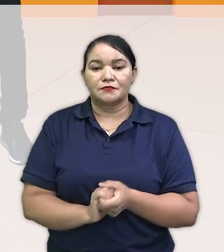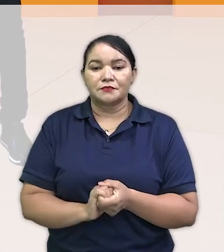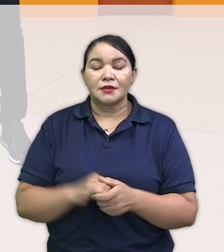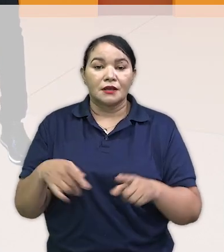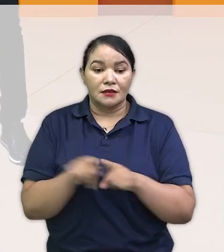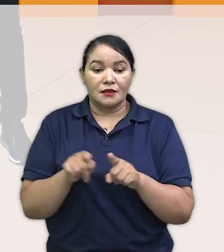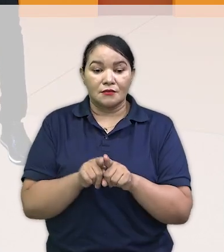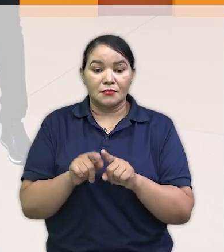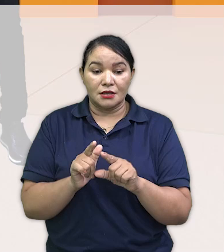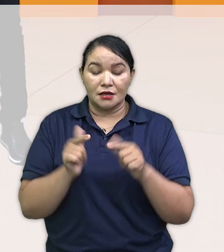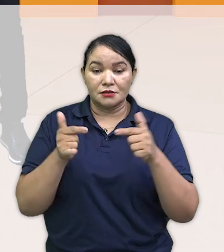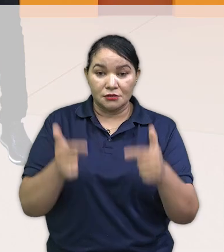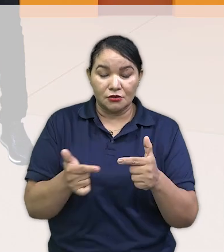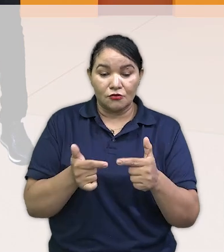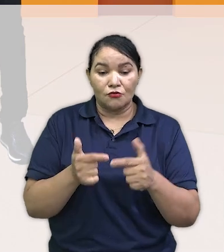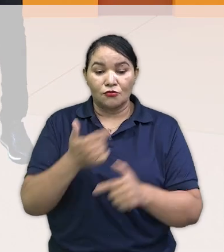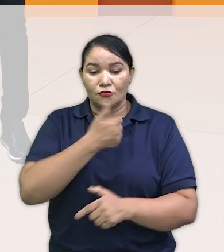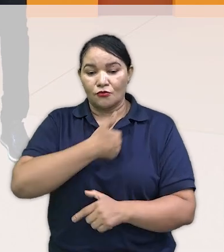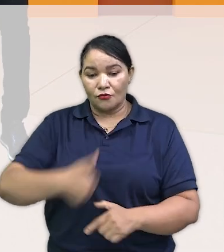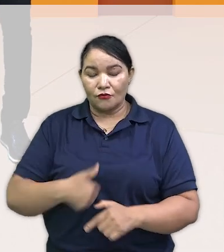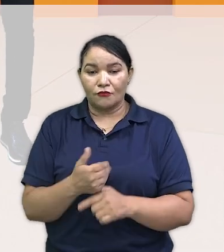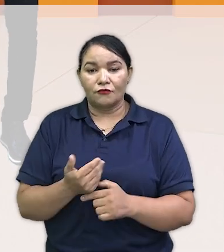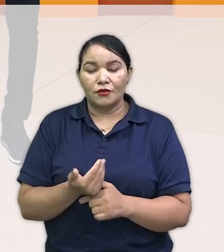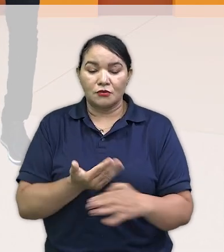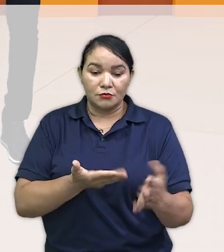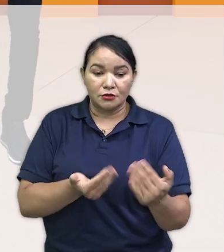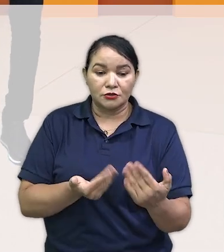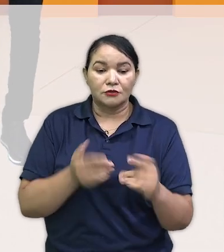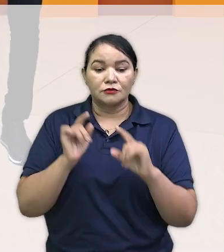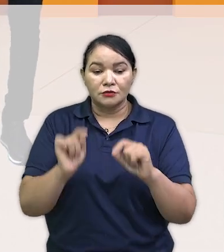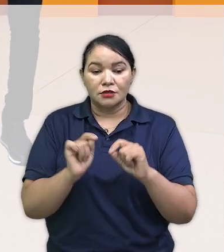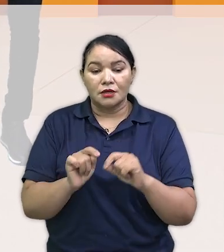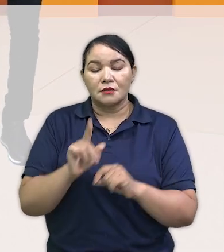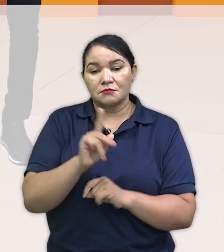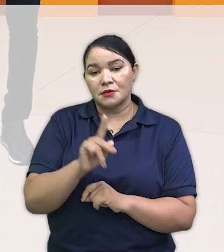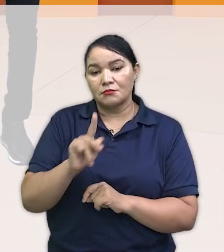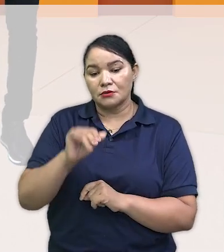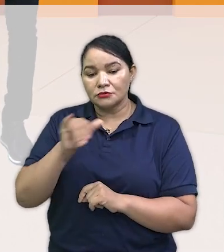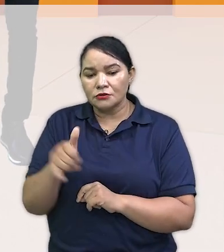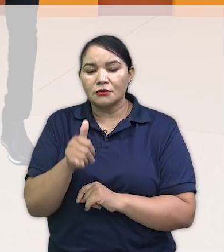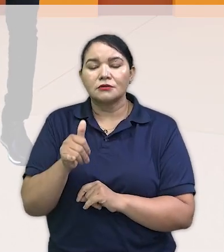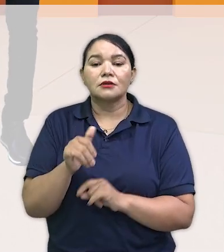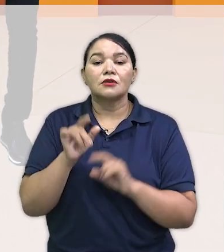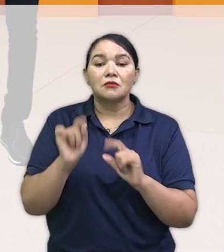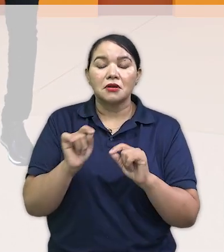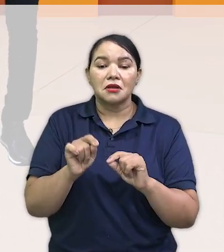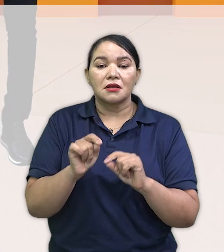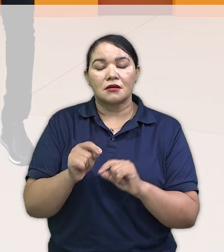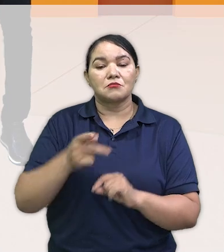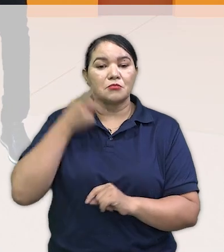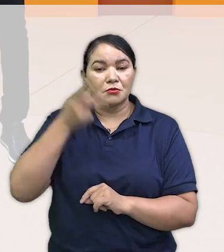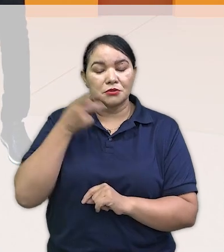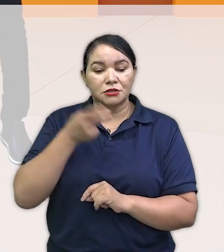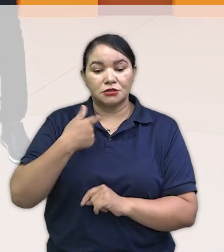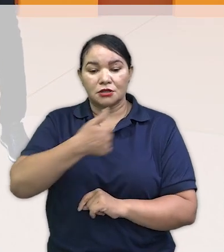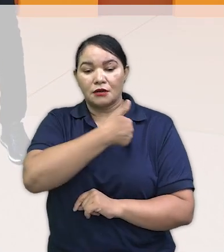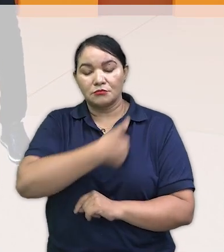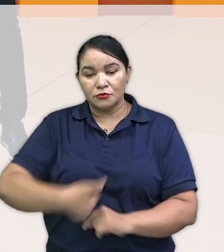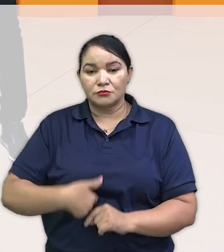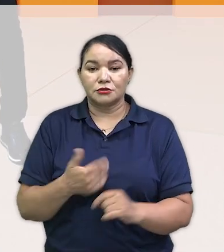ações do governo para as juventudes, elas são chamadas de quê? Políticas públicas de juventude. Nós falamos de